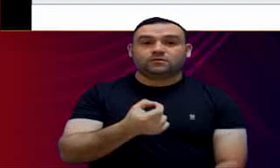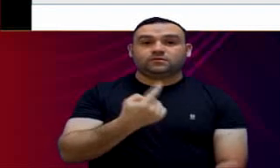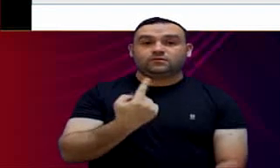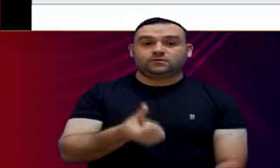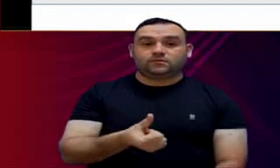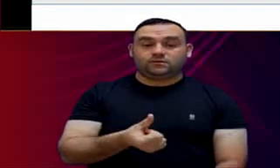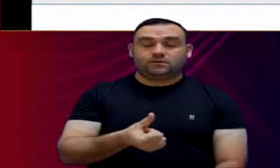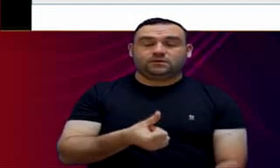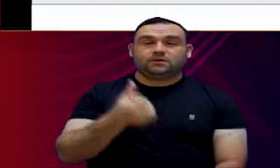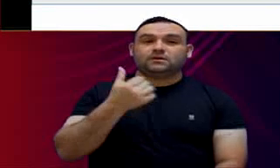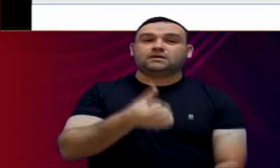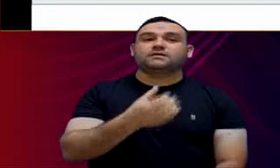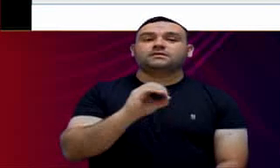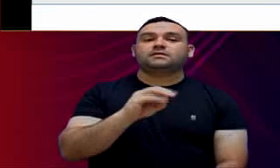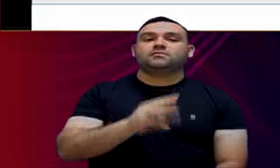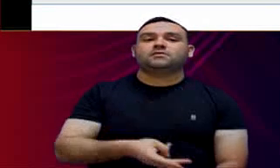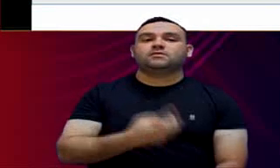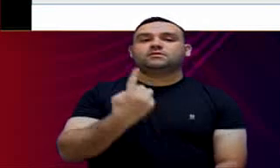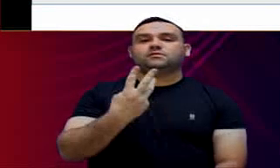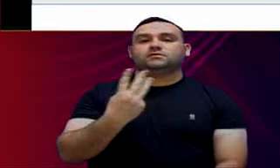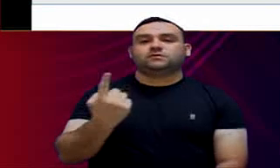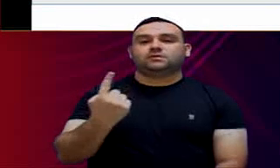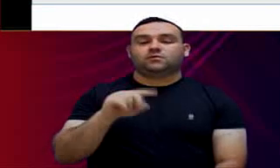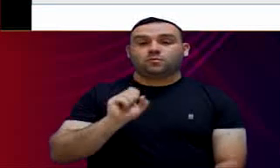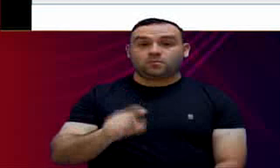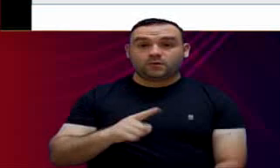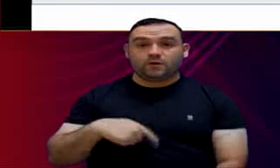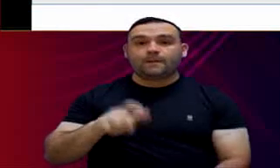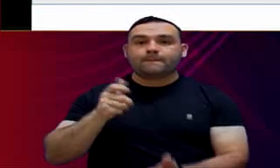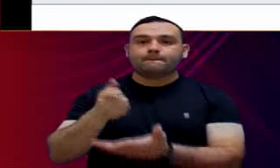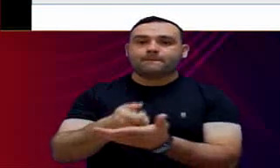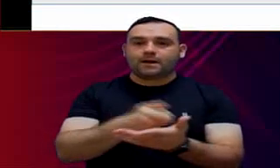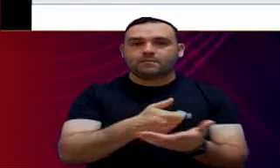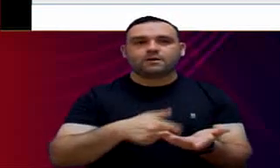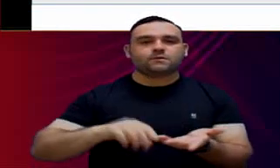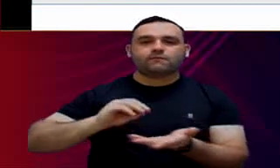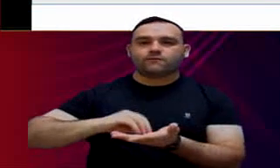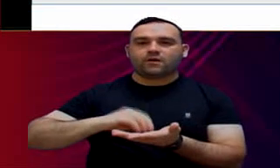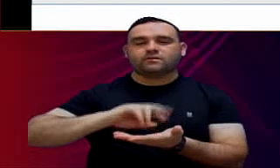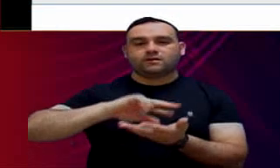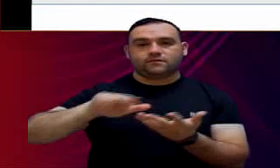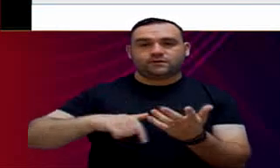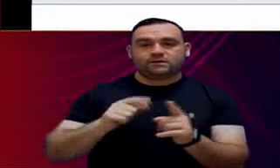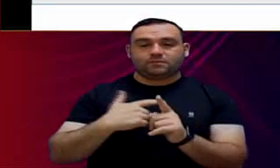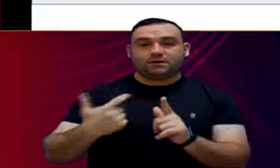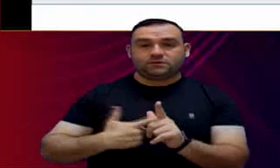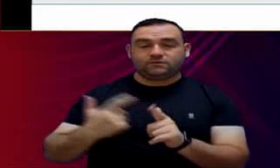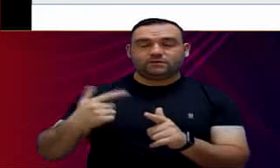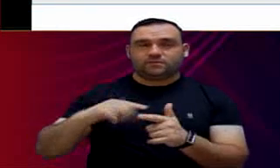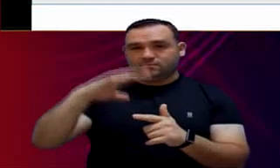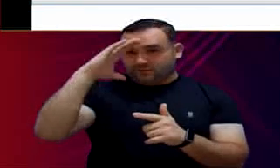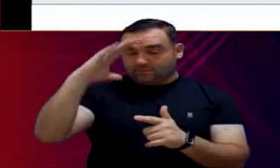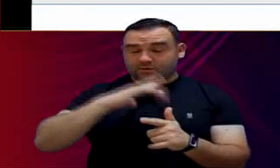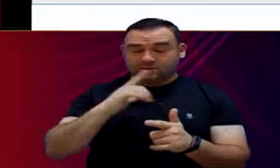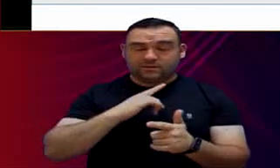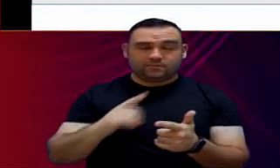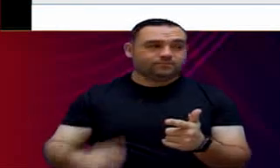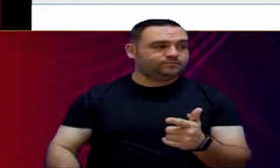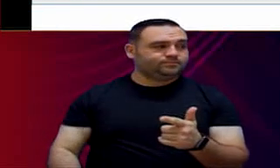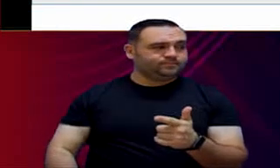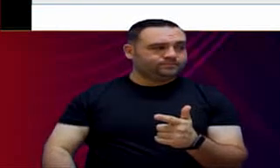2026 60 milhões 131 pagamento de resto a pagar e despesas primárias correntes e